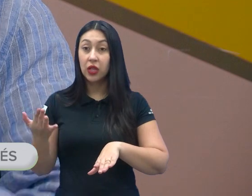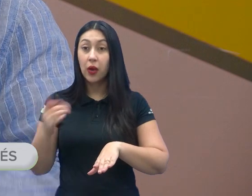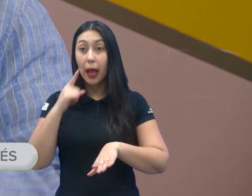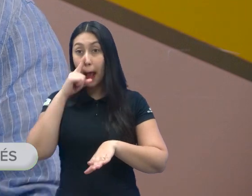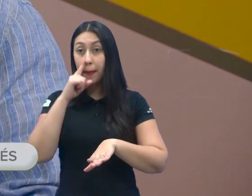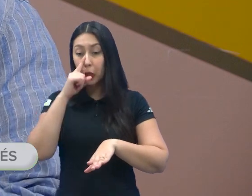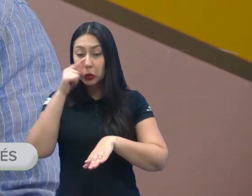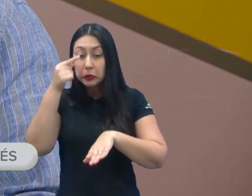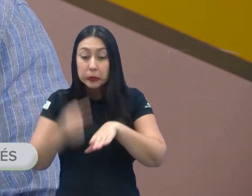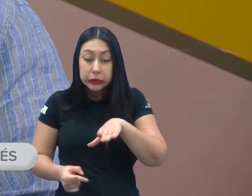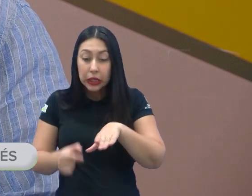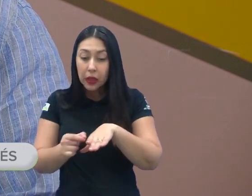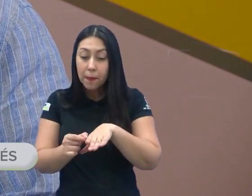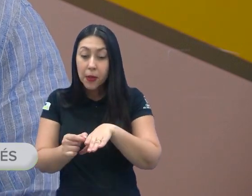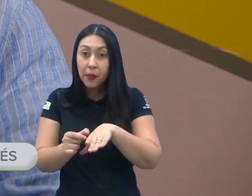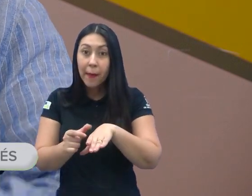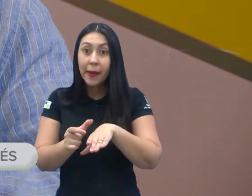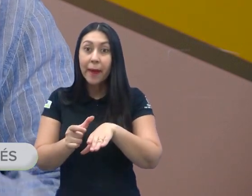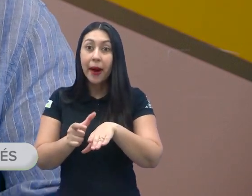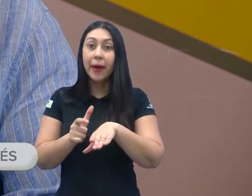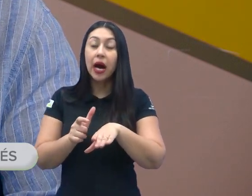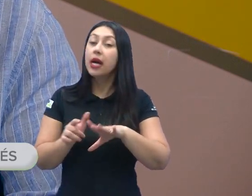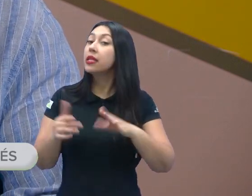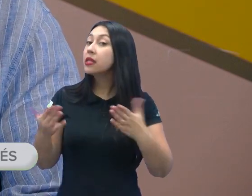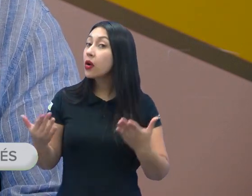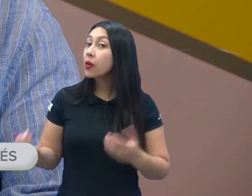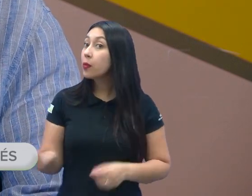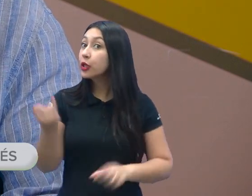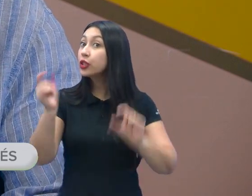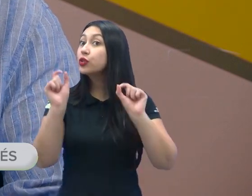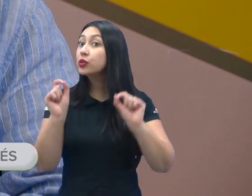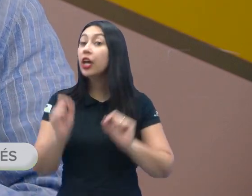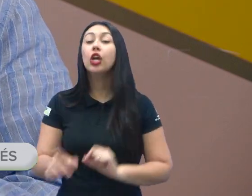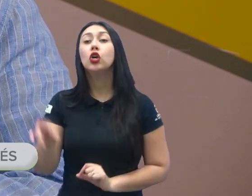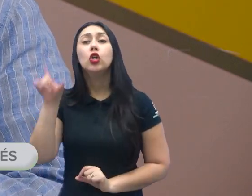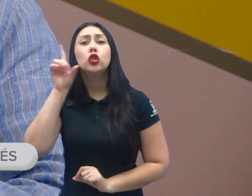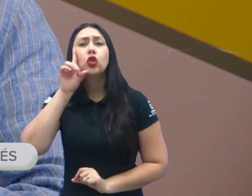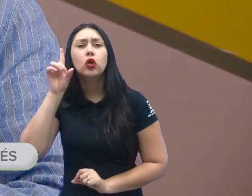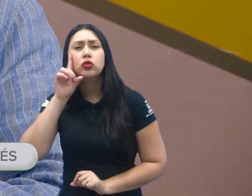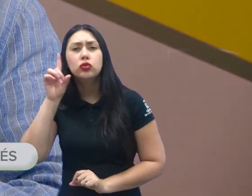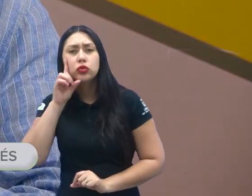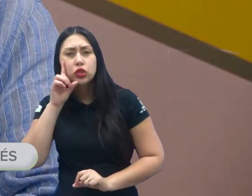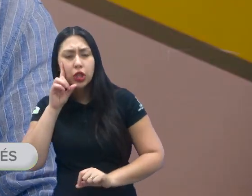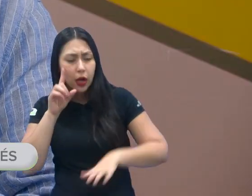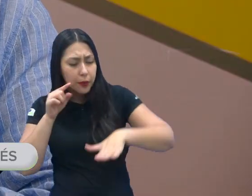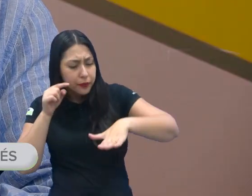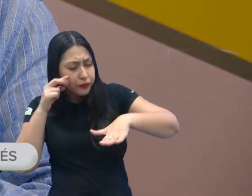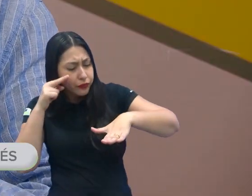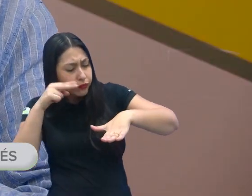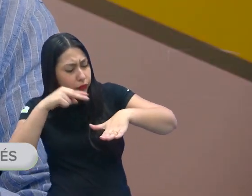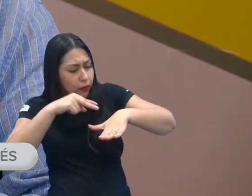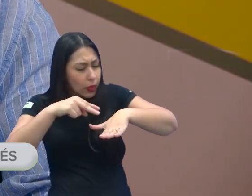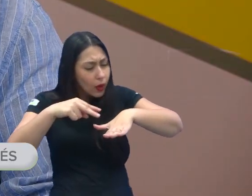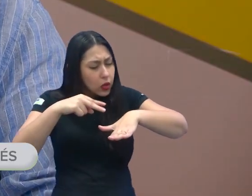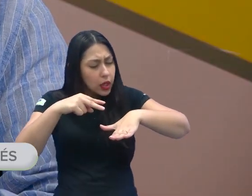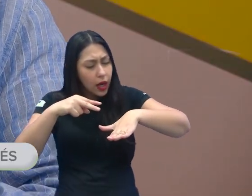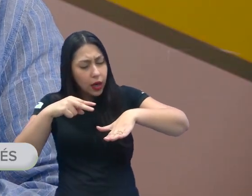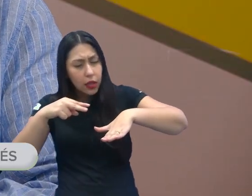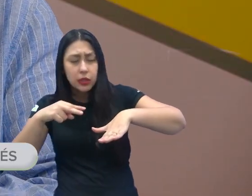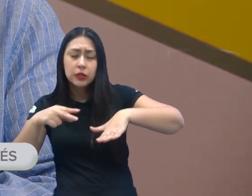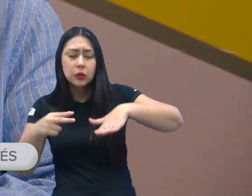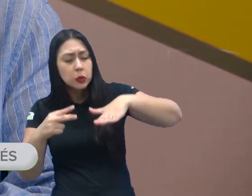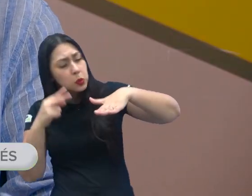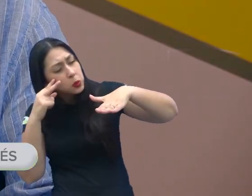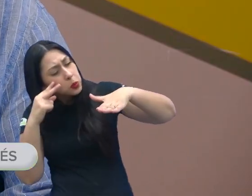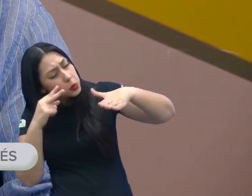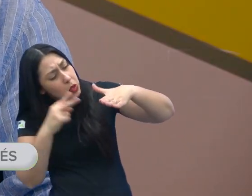grande. Então, o que é importante para o pé diabético? Examinar sempre a sua região plantar com espelho, olhar se tem alguma bolinha, se tem